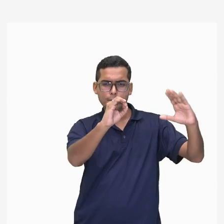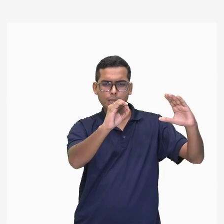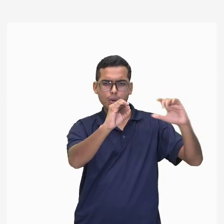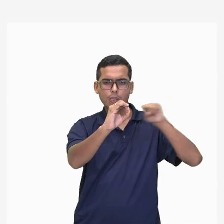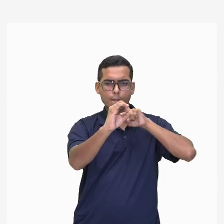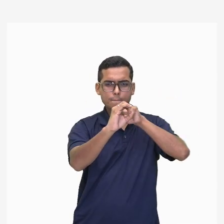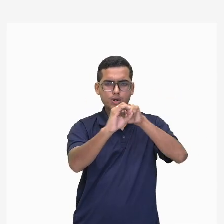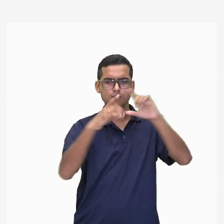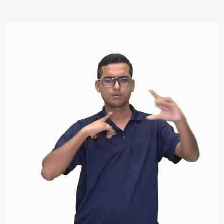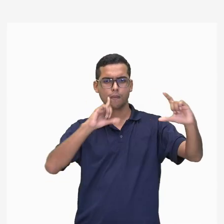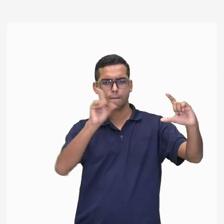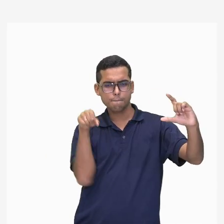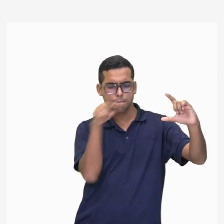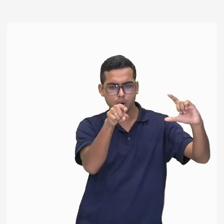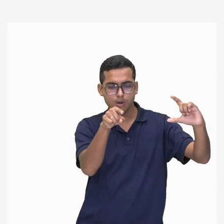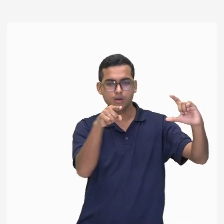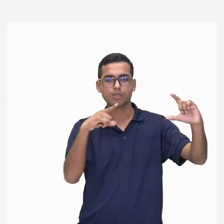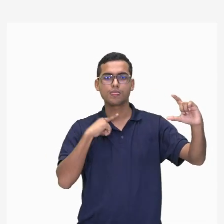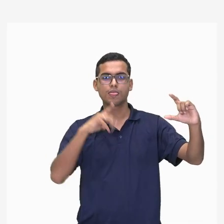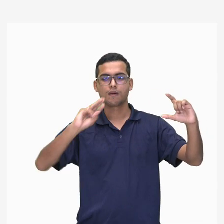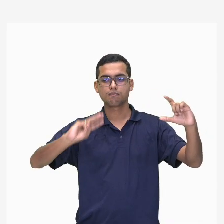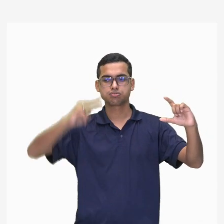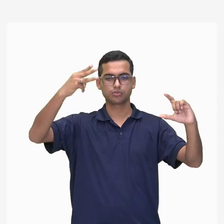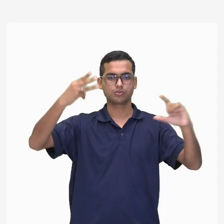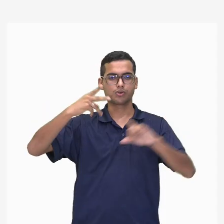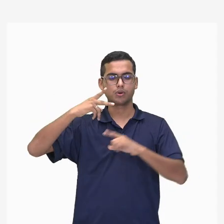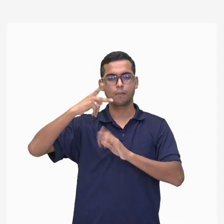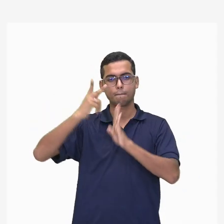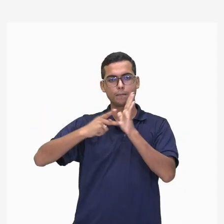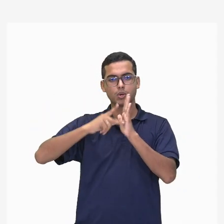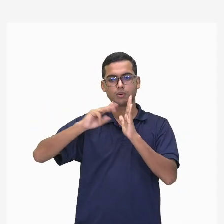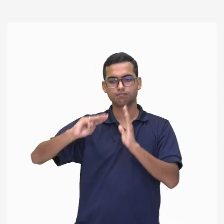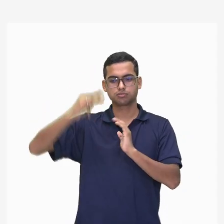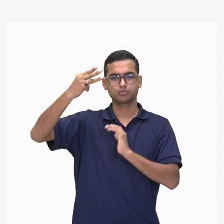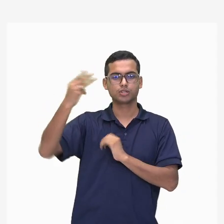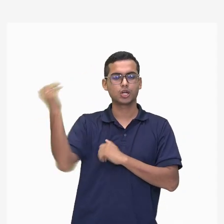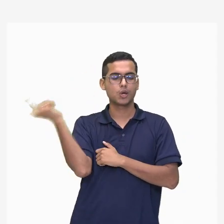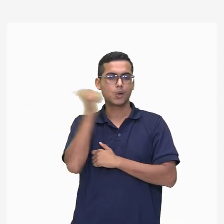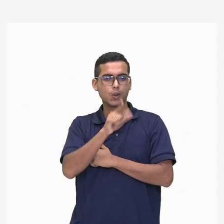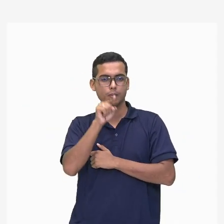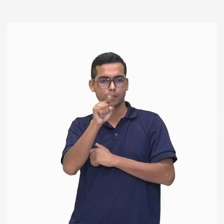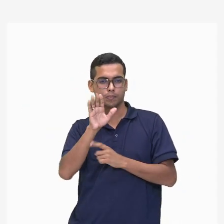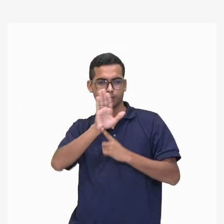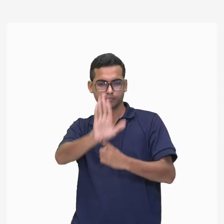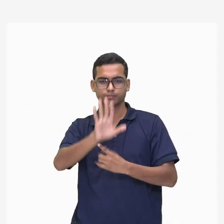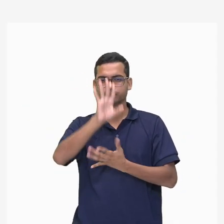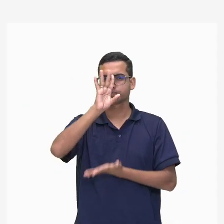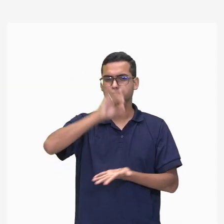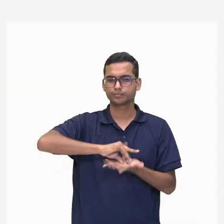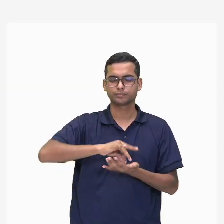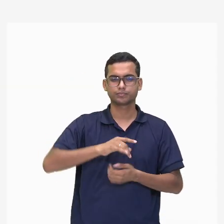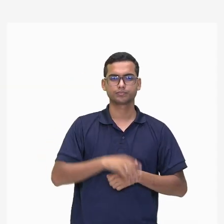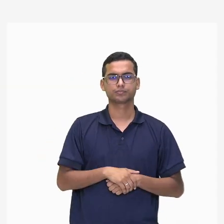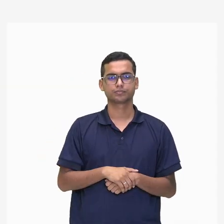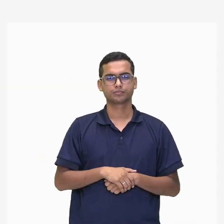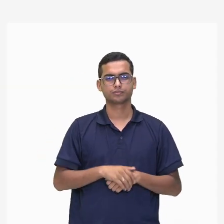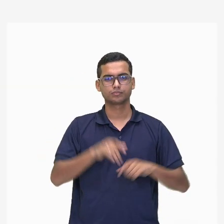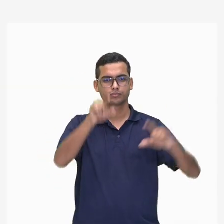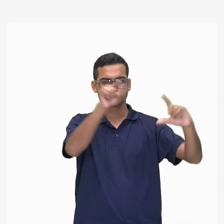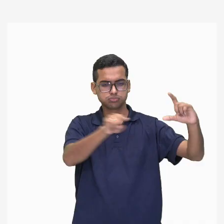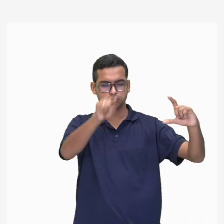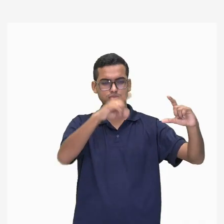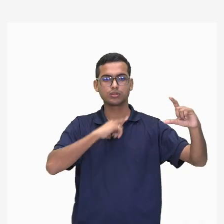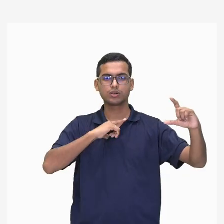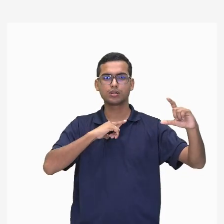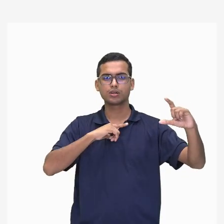confere 3 vezes o ponto que está aparecendo lá no alvo. Quem acerta o centro,